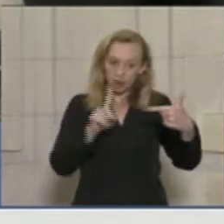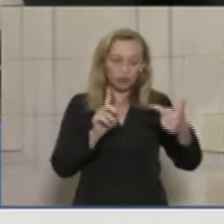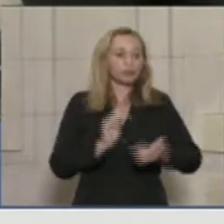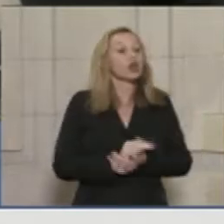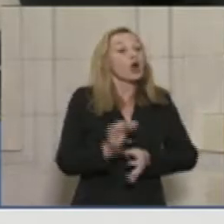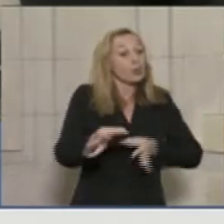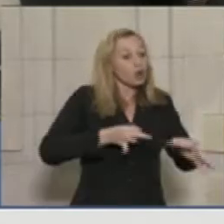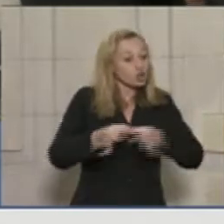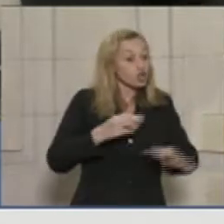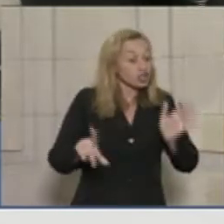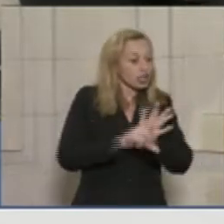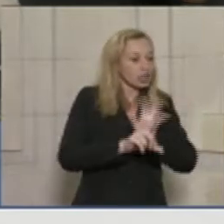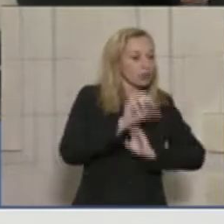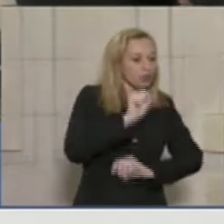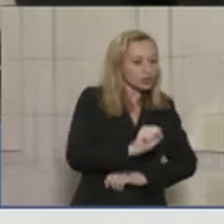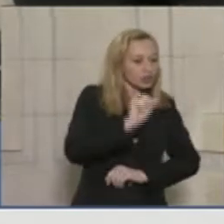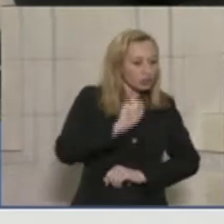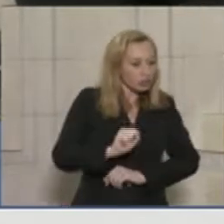Projeto de lei